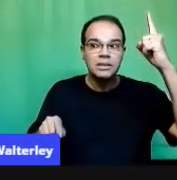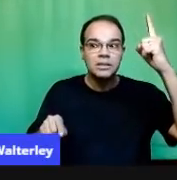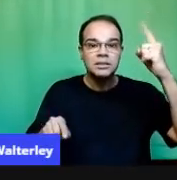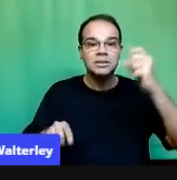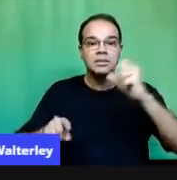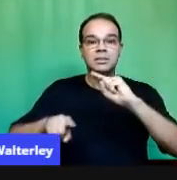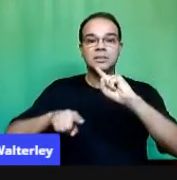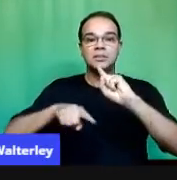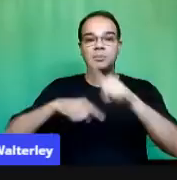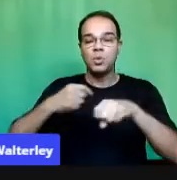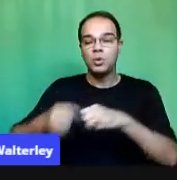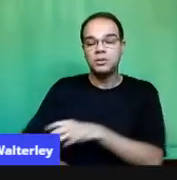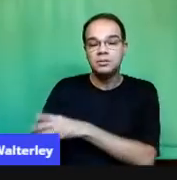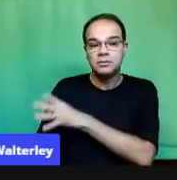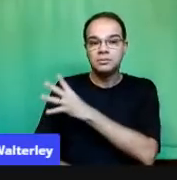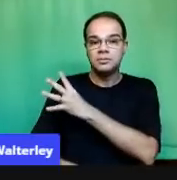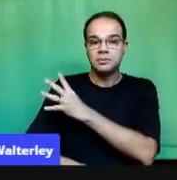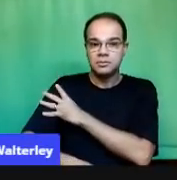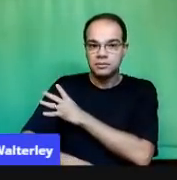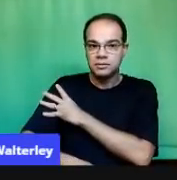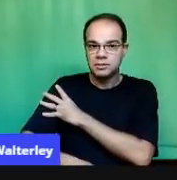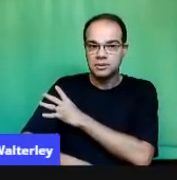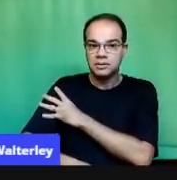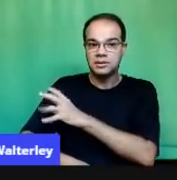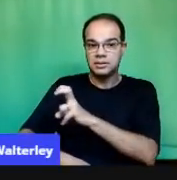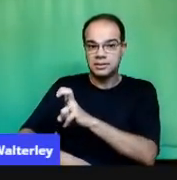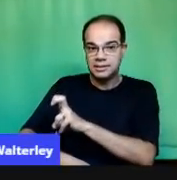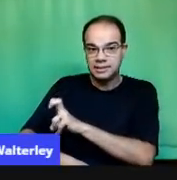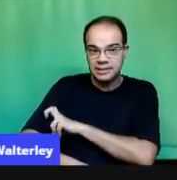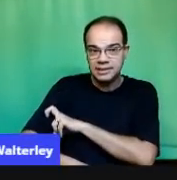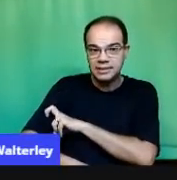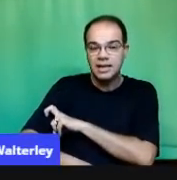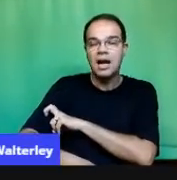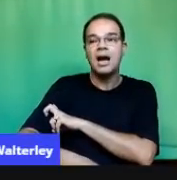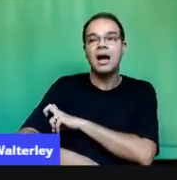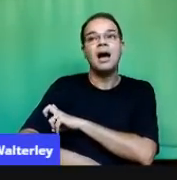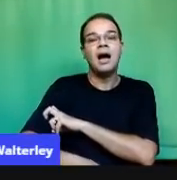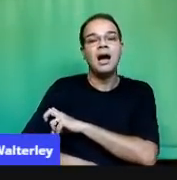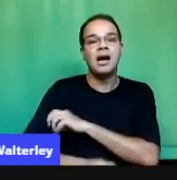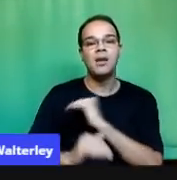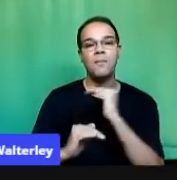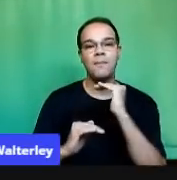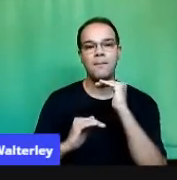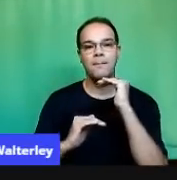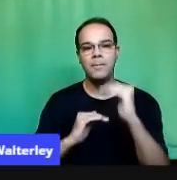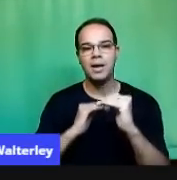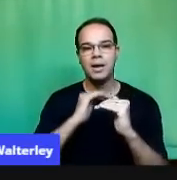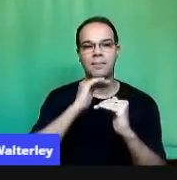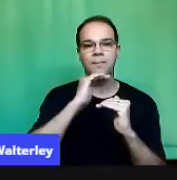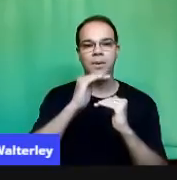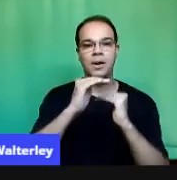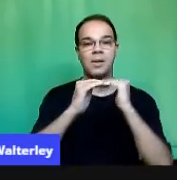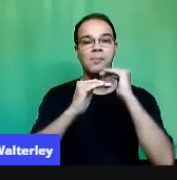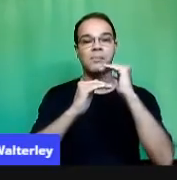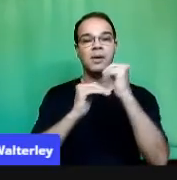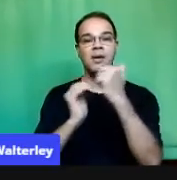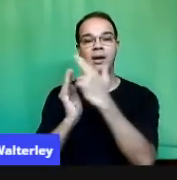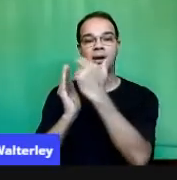5, ela vai conseguir compreender e se desenvolver melhor dentro da disciplina de